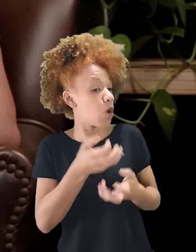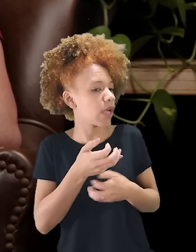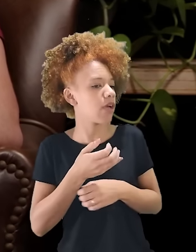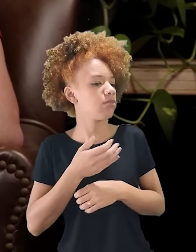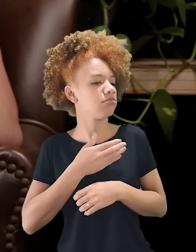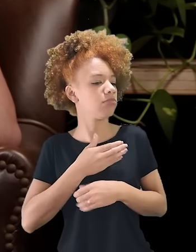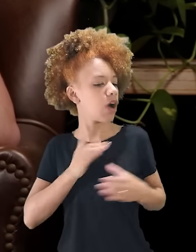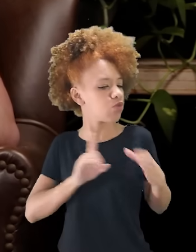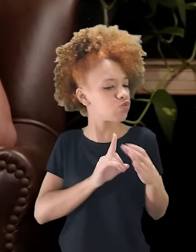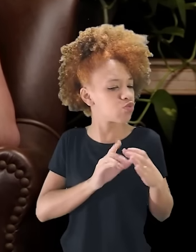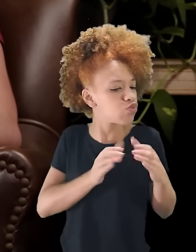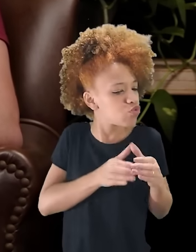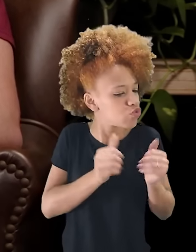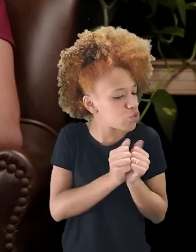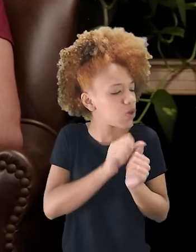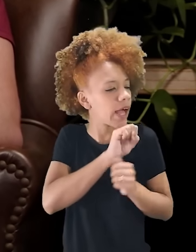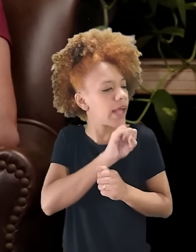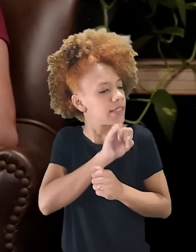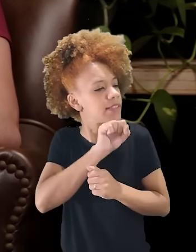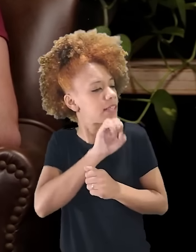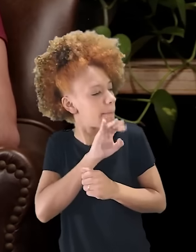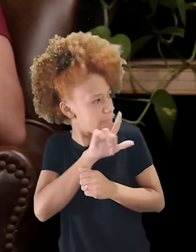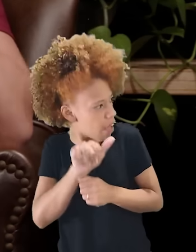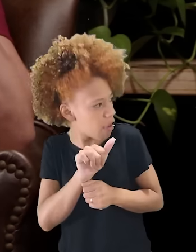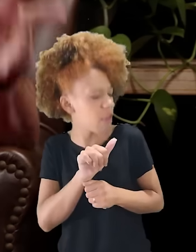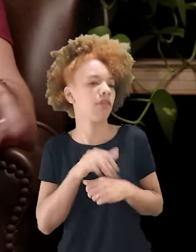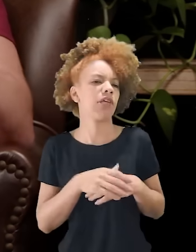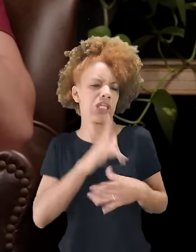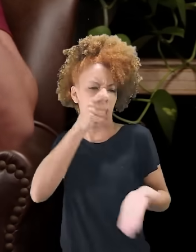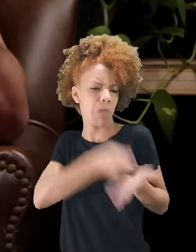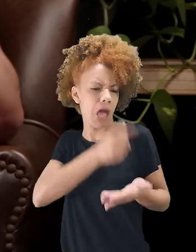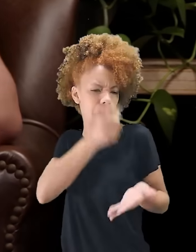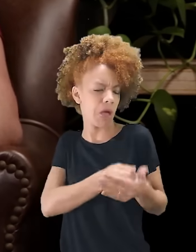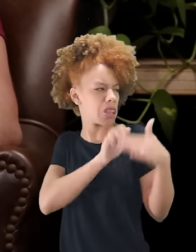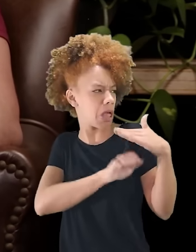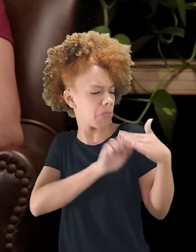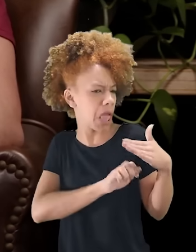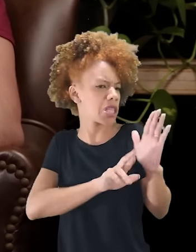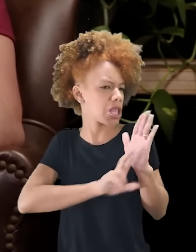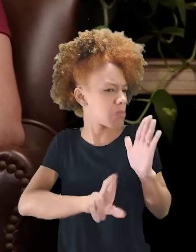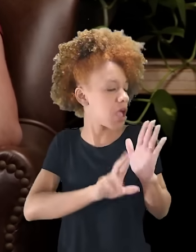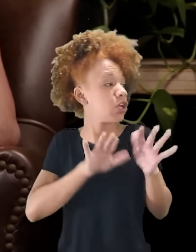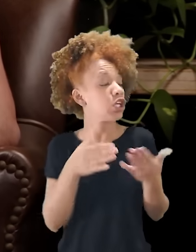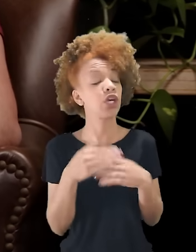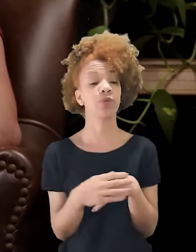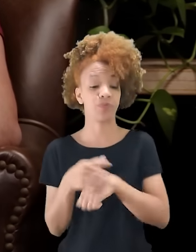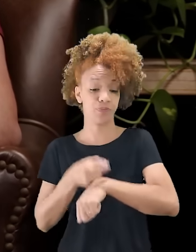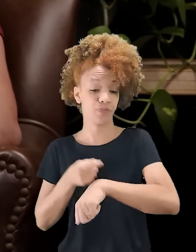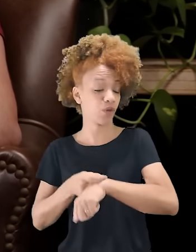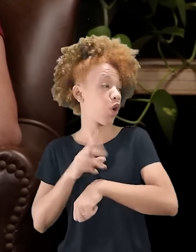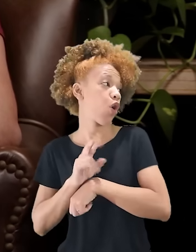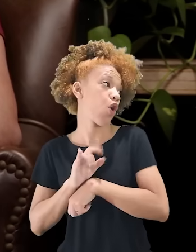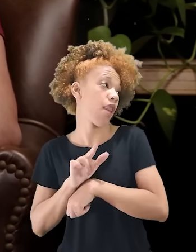tô vendo a Isabela só tá andando com os cara ali os cara que manda para caramba e desmanda na empresa e tal aí eu compro um Rolex falso